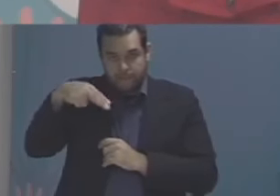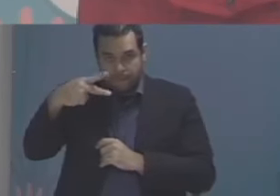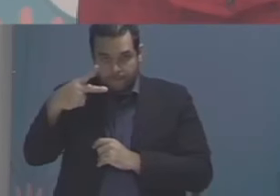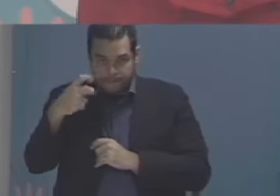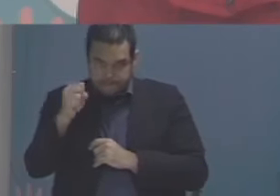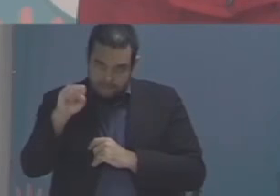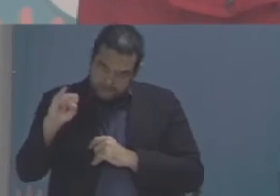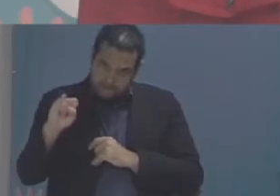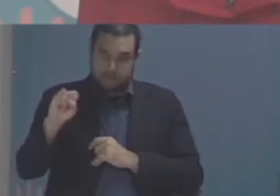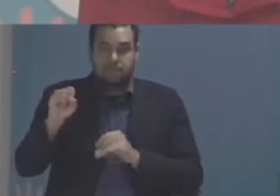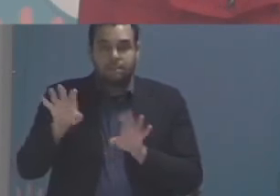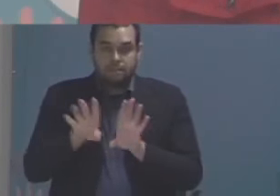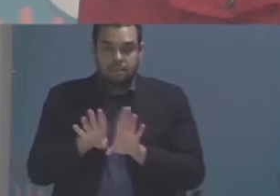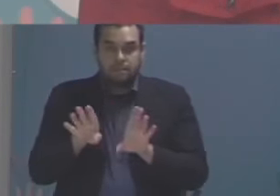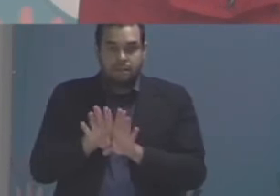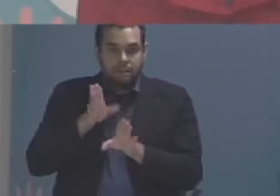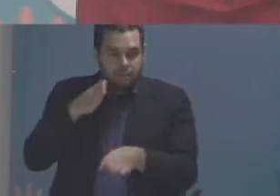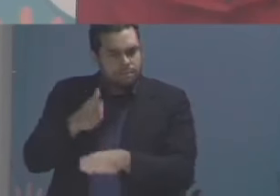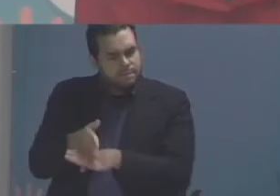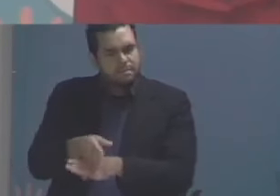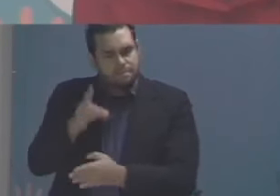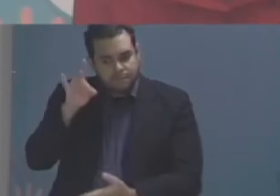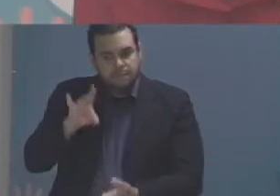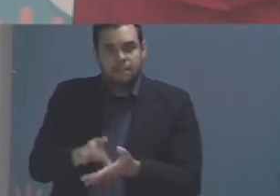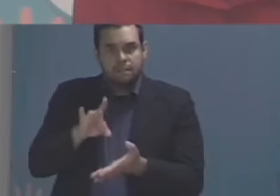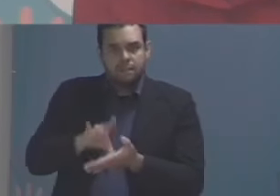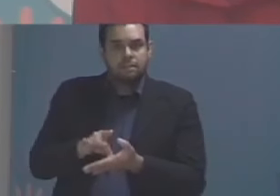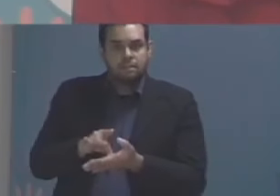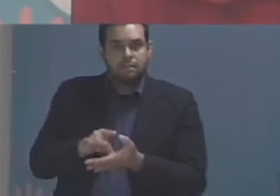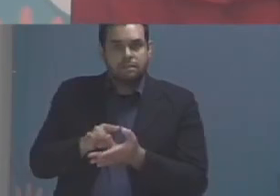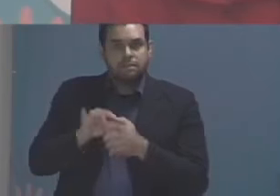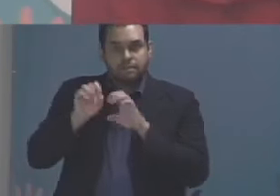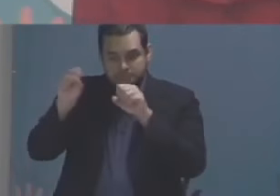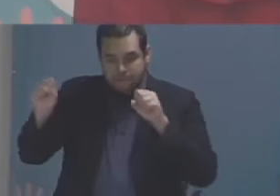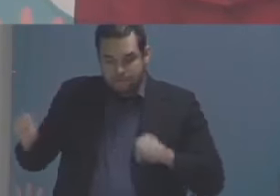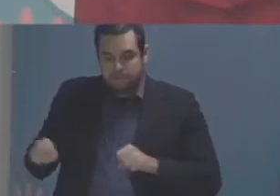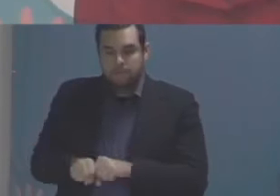com a presença ativa do sistema